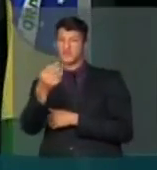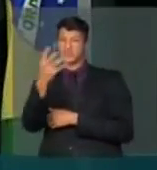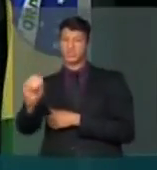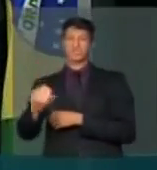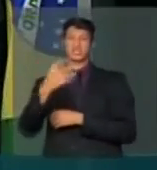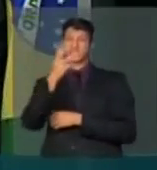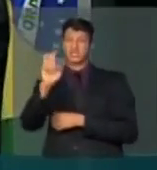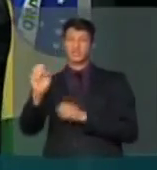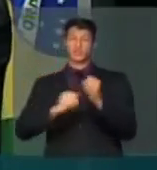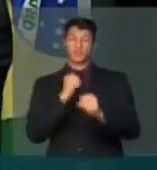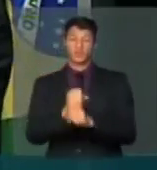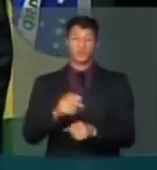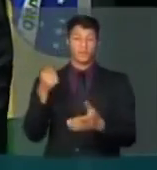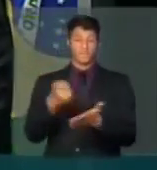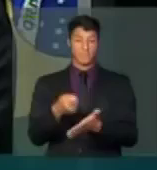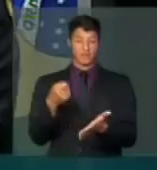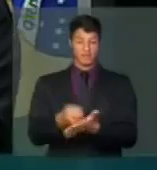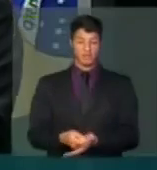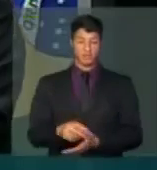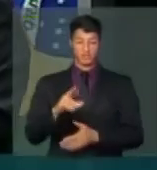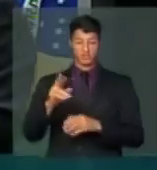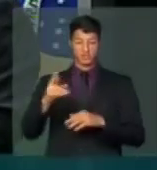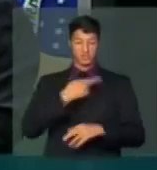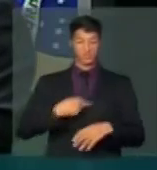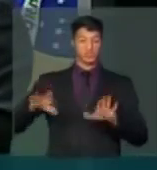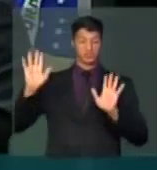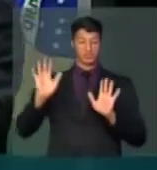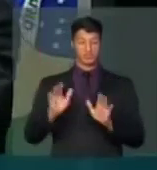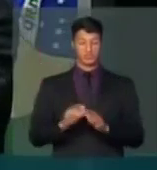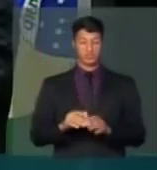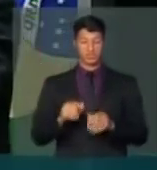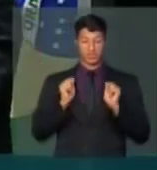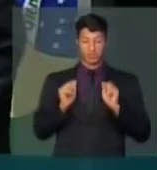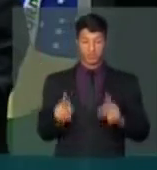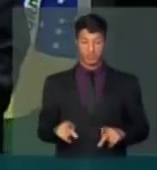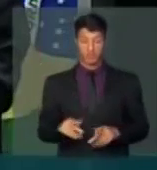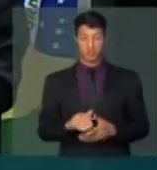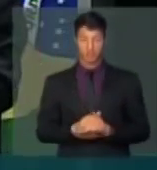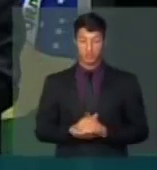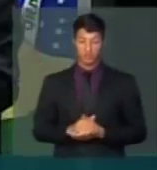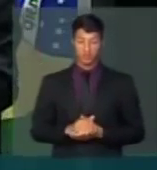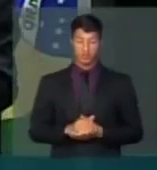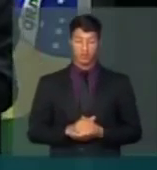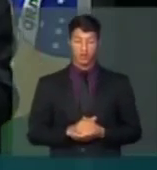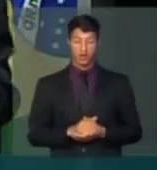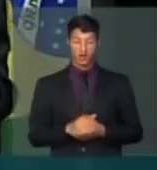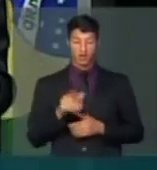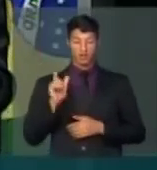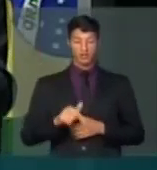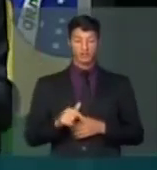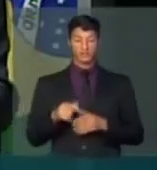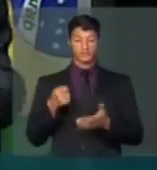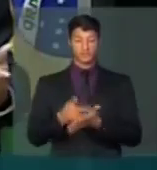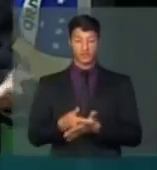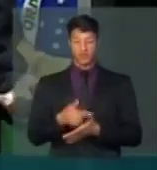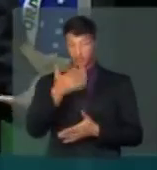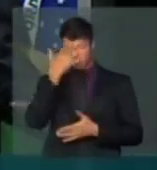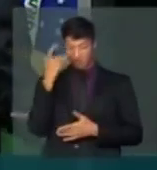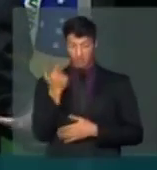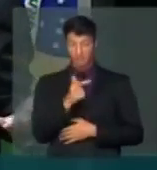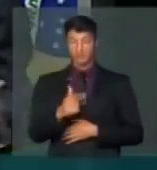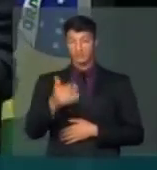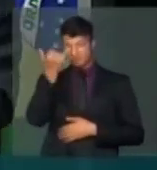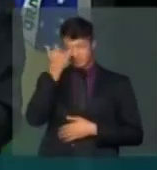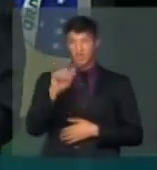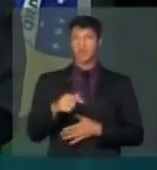30, 35 anos, pagando religiosamente. A aposentadoria, ela é comprada, as pessoas não têm